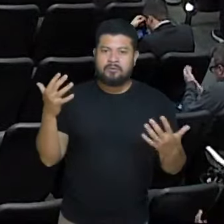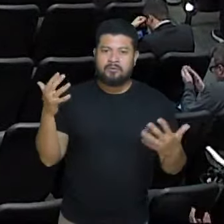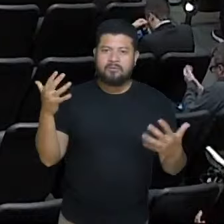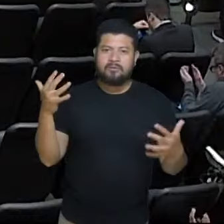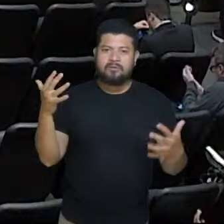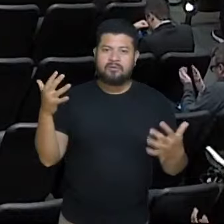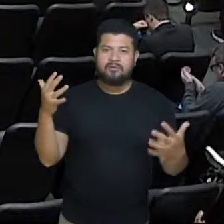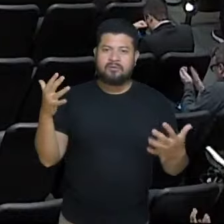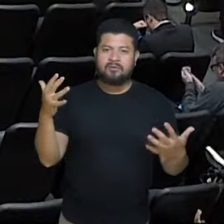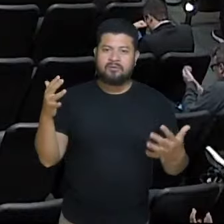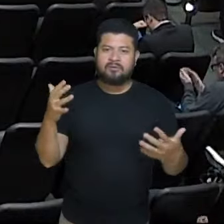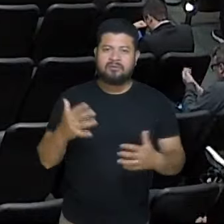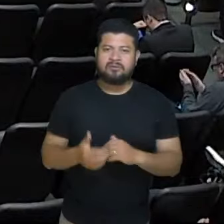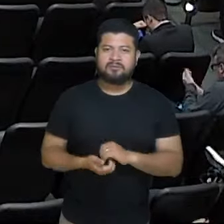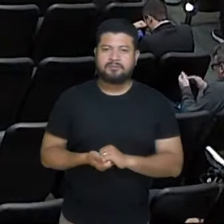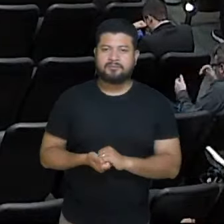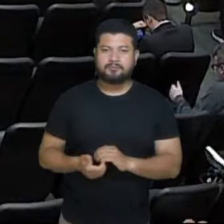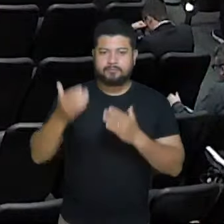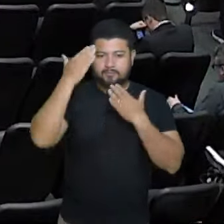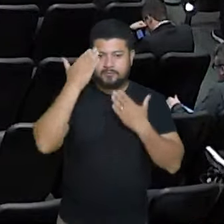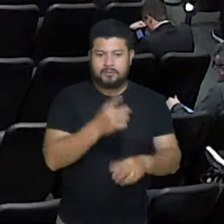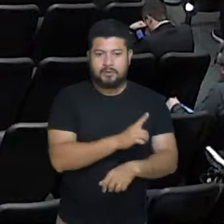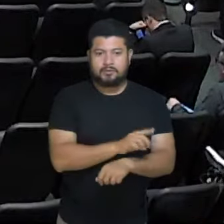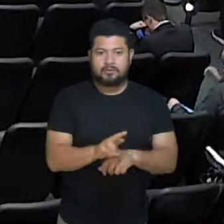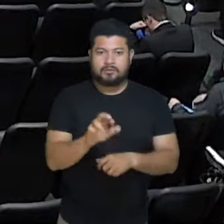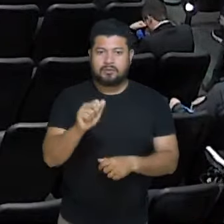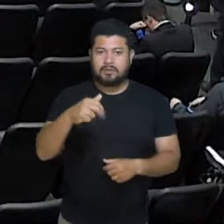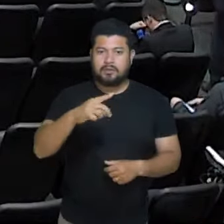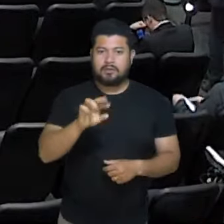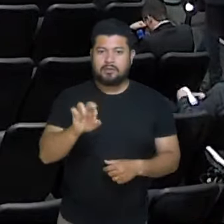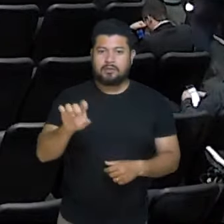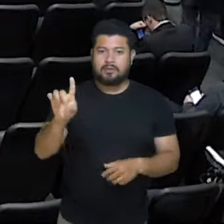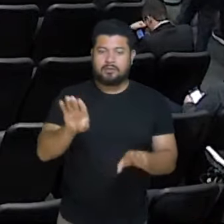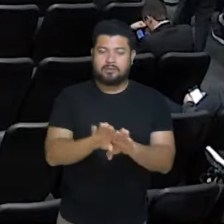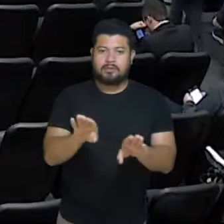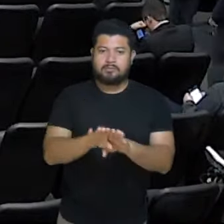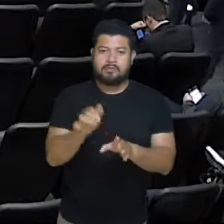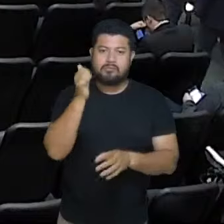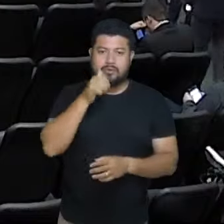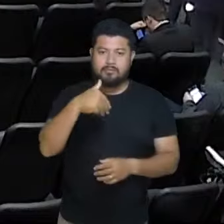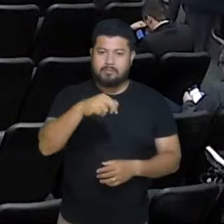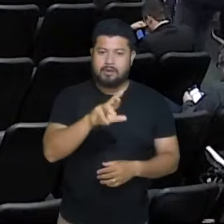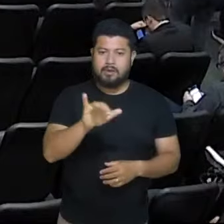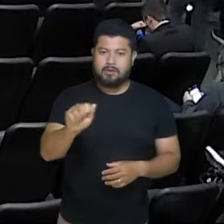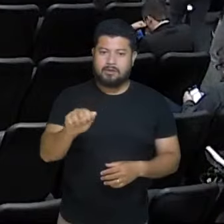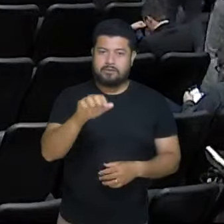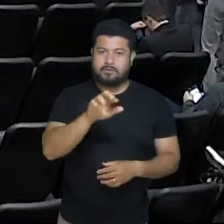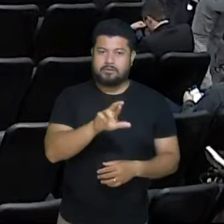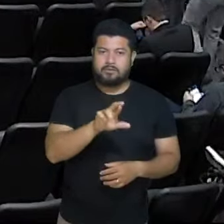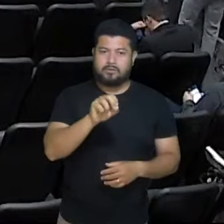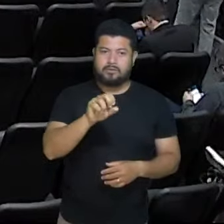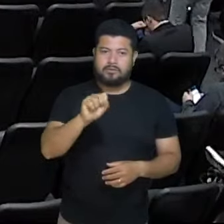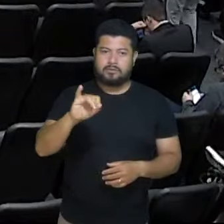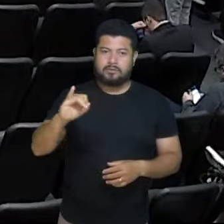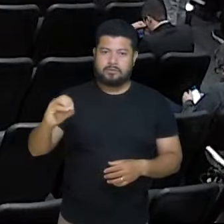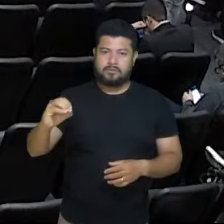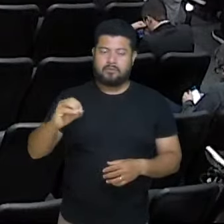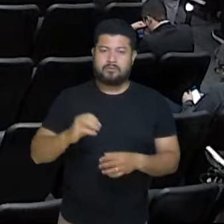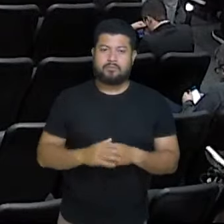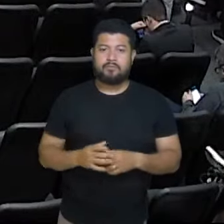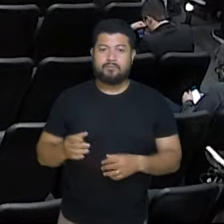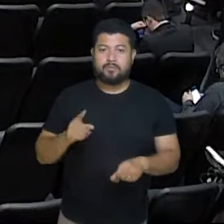obrigado muito obrigado Dr André a excelentíssima senhora Maria do rossil neste momento gostaríamos